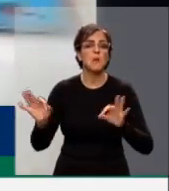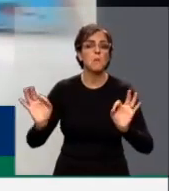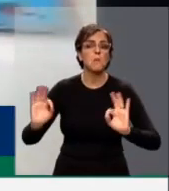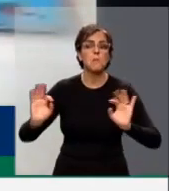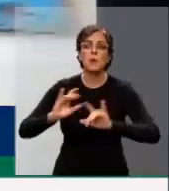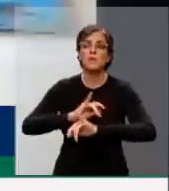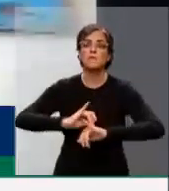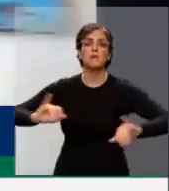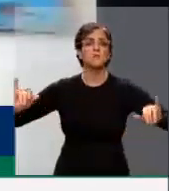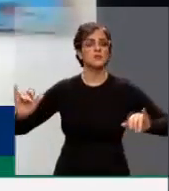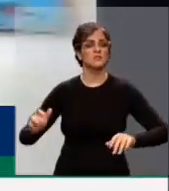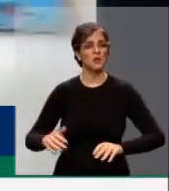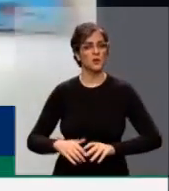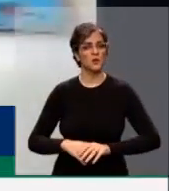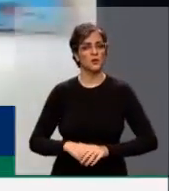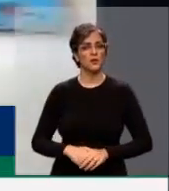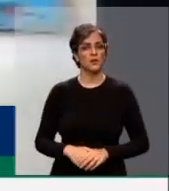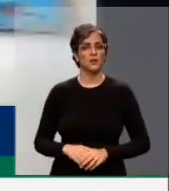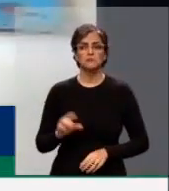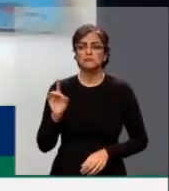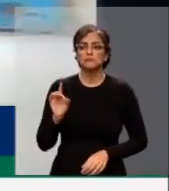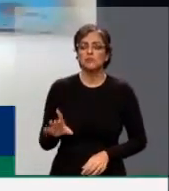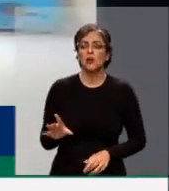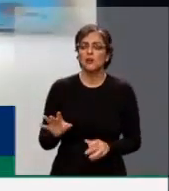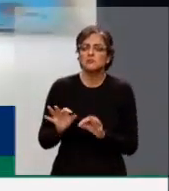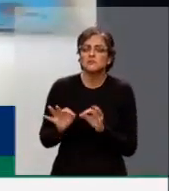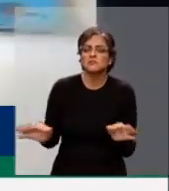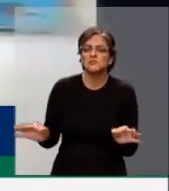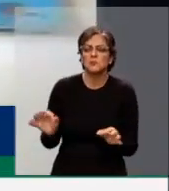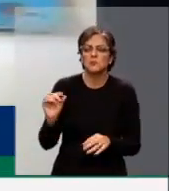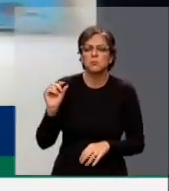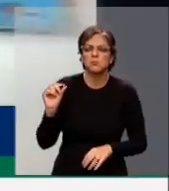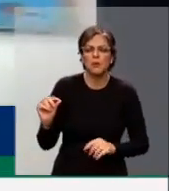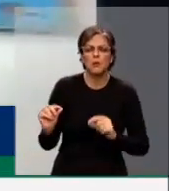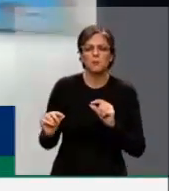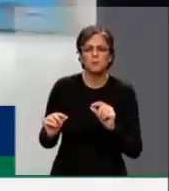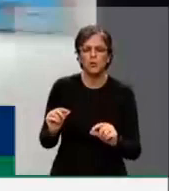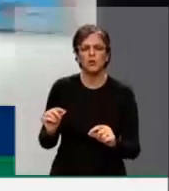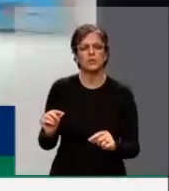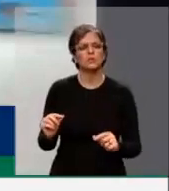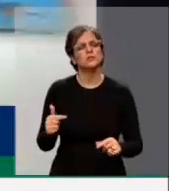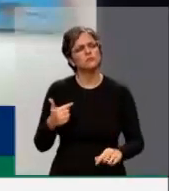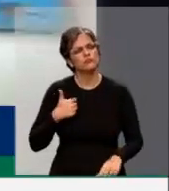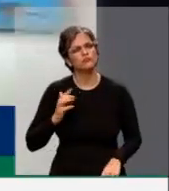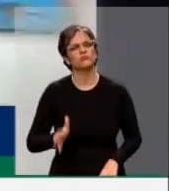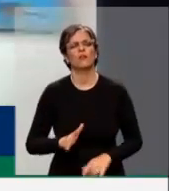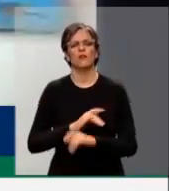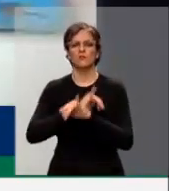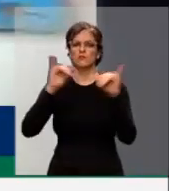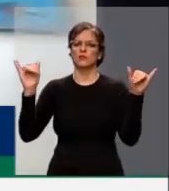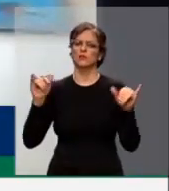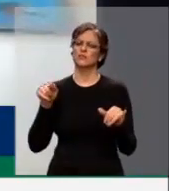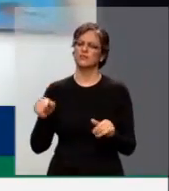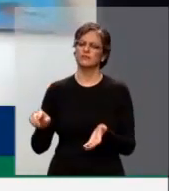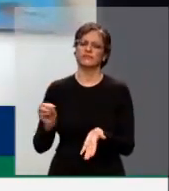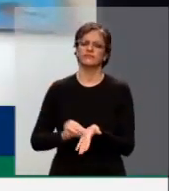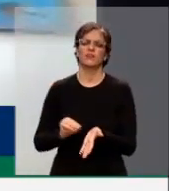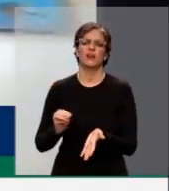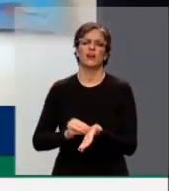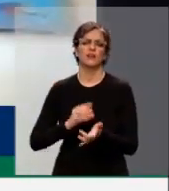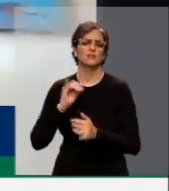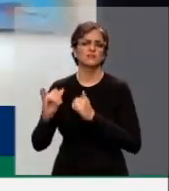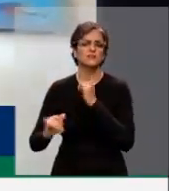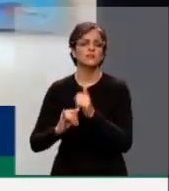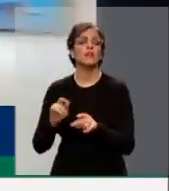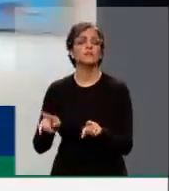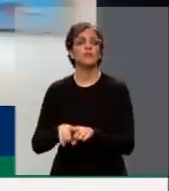de informação são todos, né, subnotificados, e aí a gente já foi bem colocado, né, a questão da subnotificação do quesito